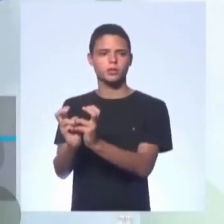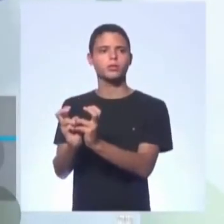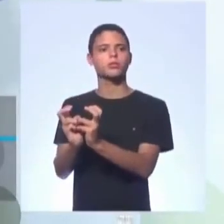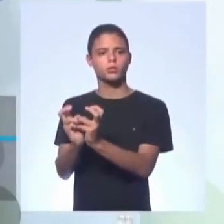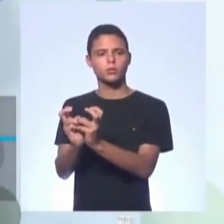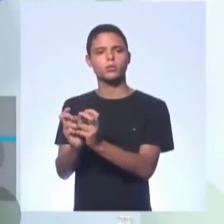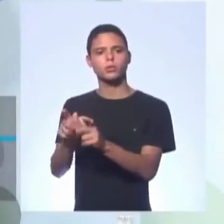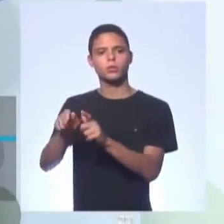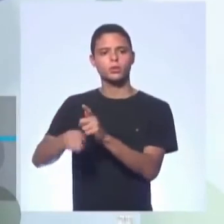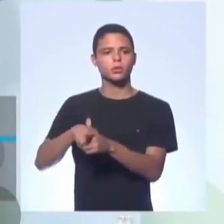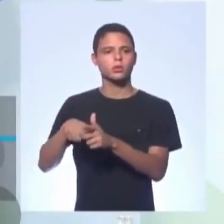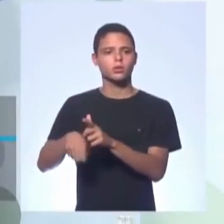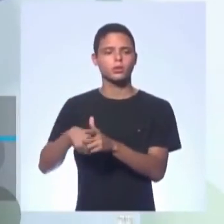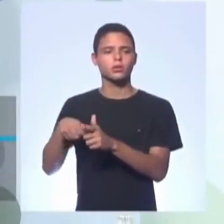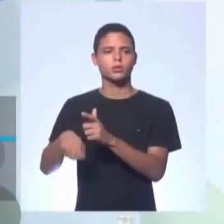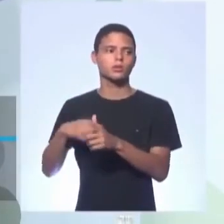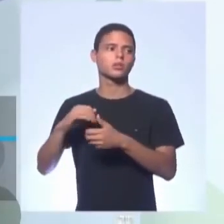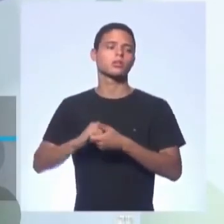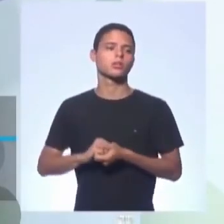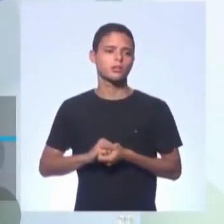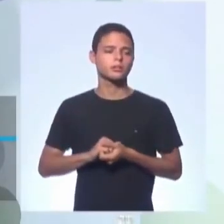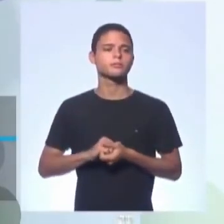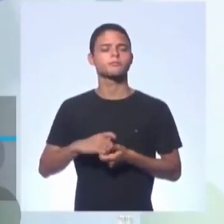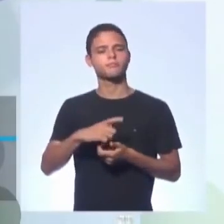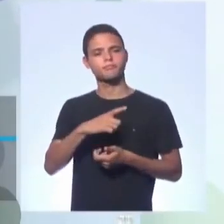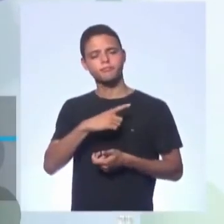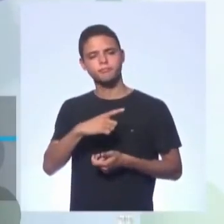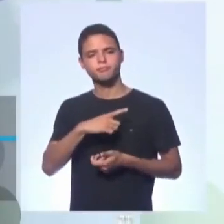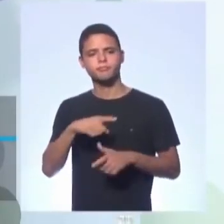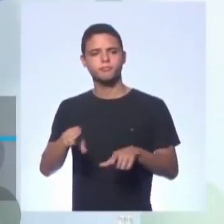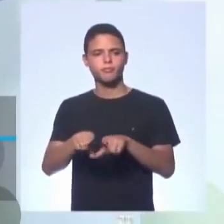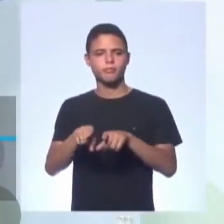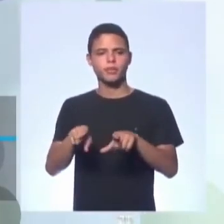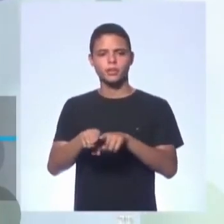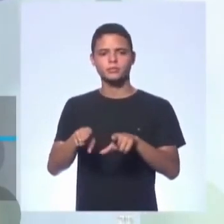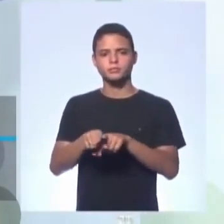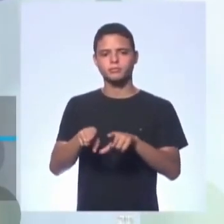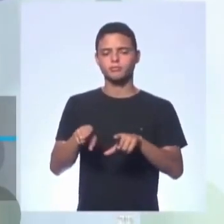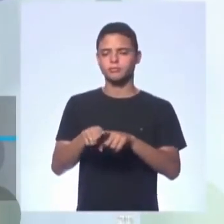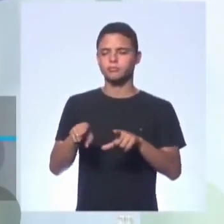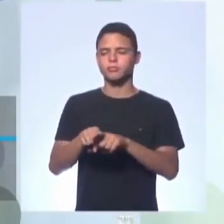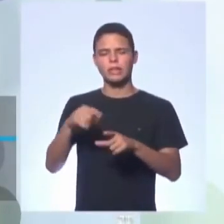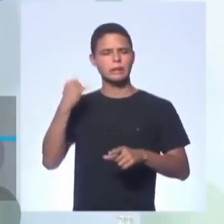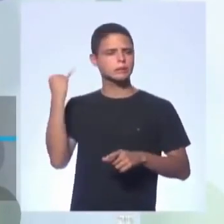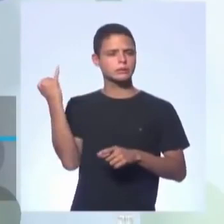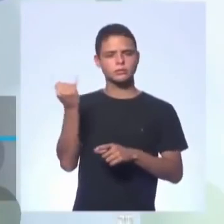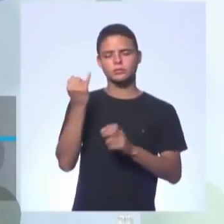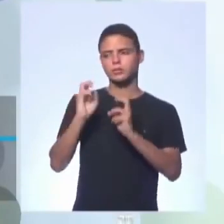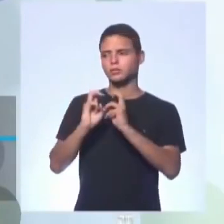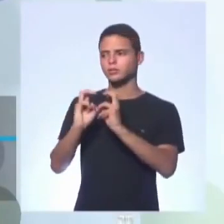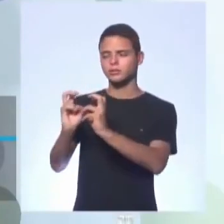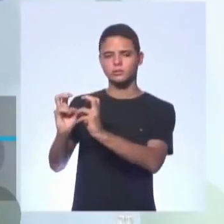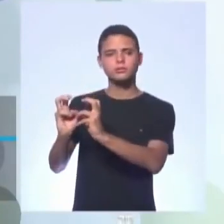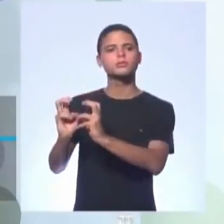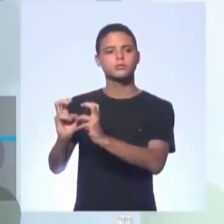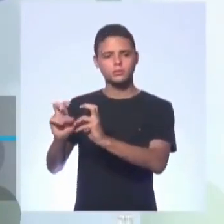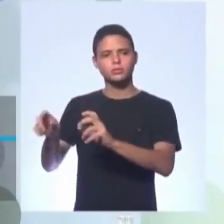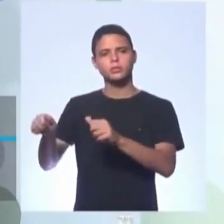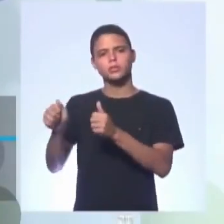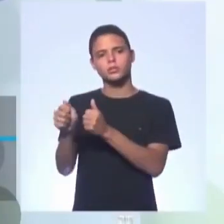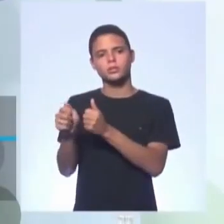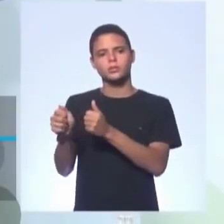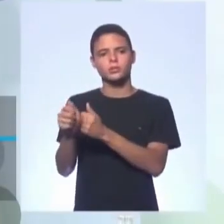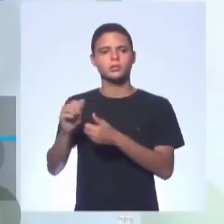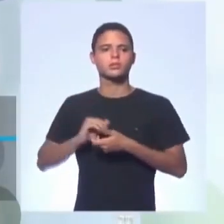dos trens aí, né, que também aí se ligam, né, que são as ferrovias que acabam se ligando aí com os metrôs.